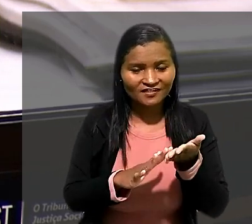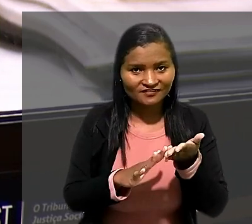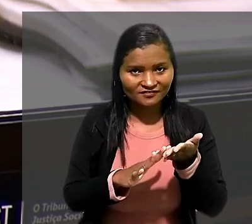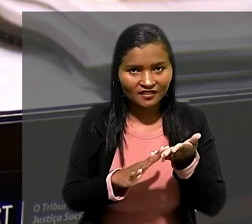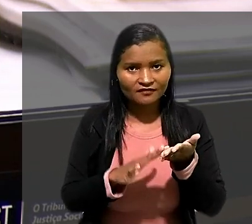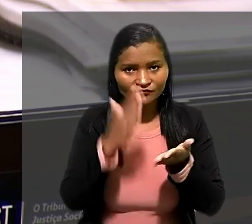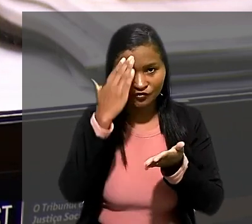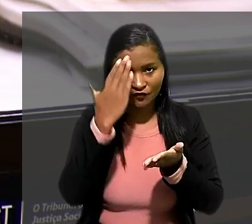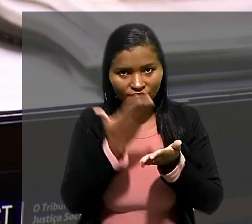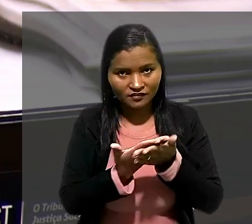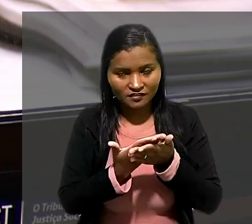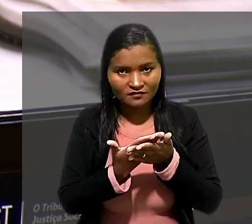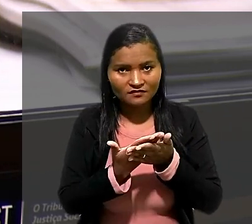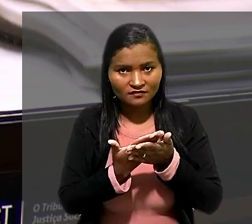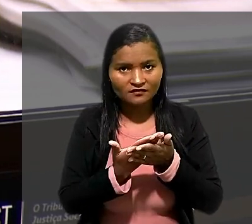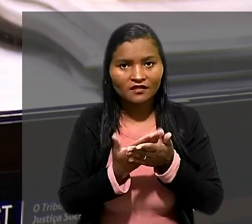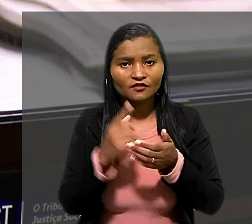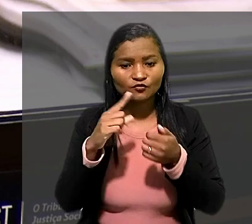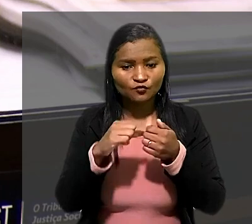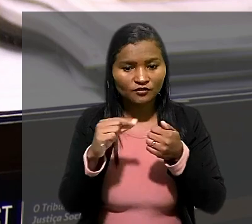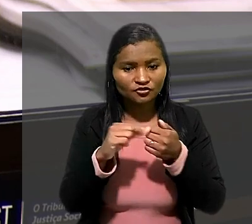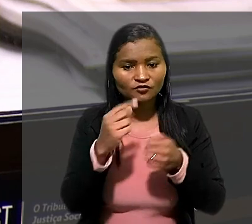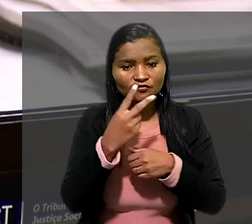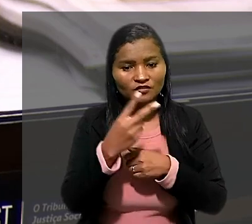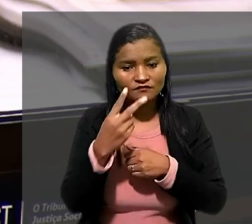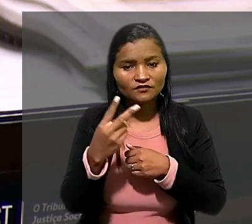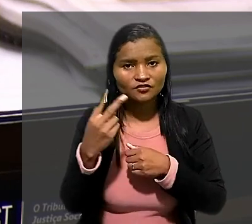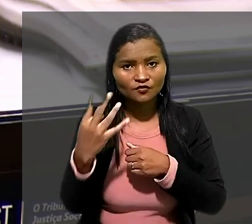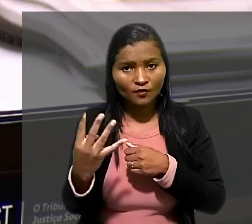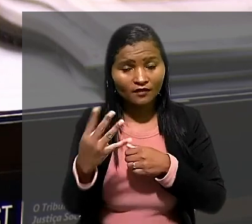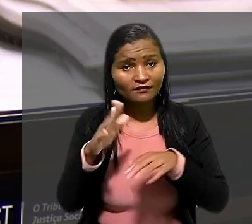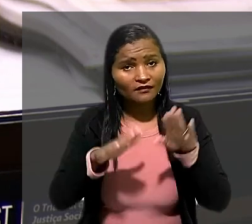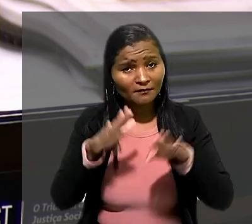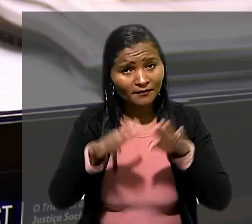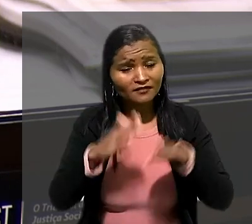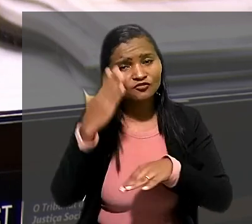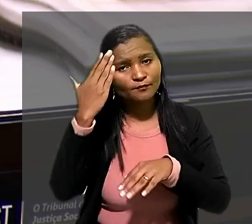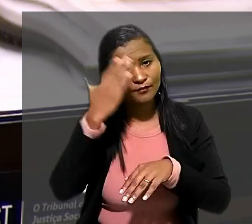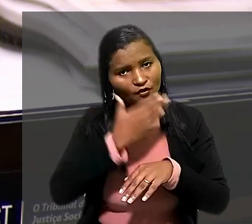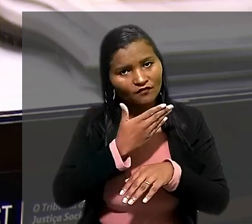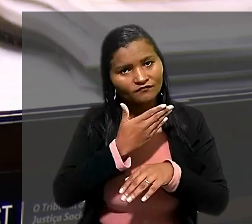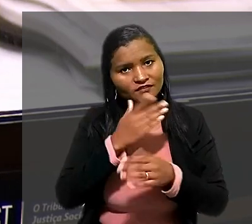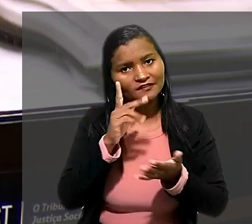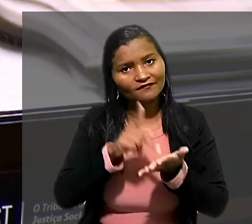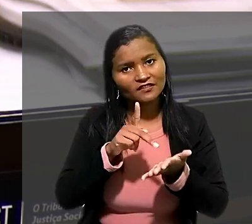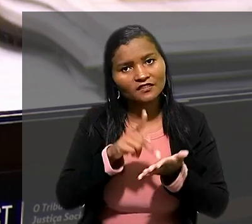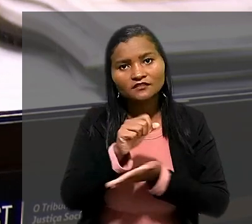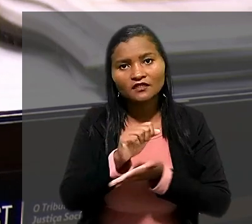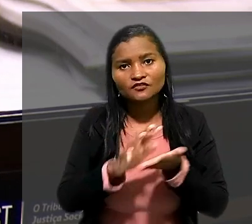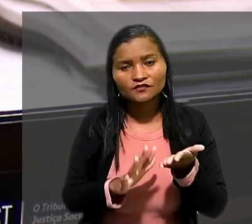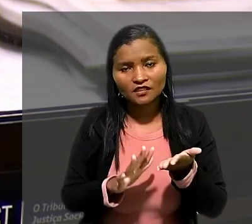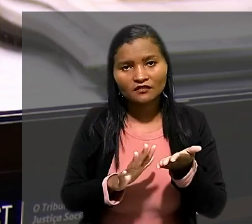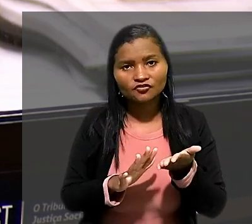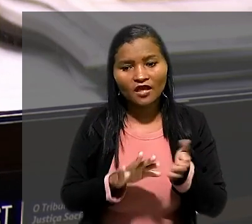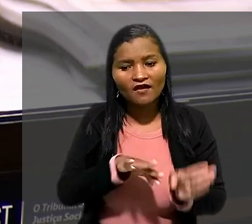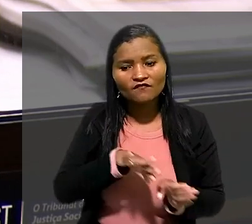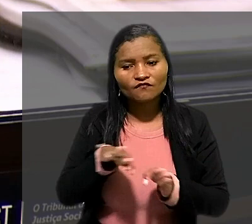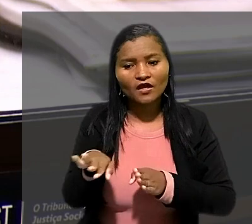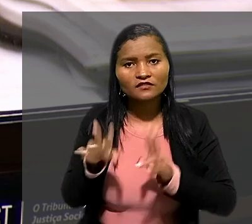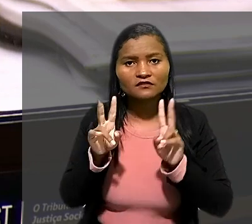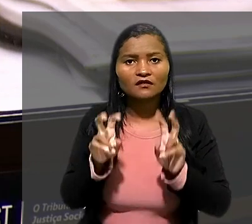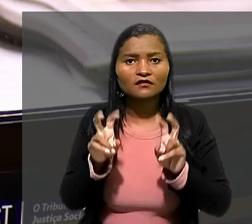refere 224 depende da prova das reais atribuições, ou seja, afasta a